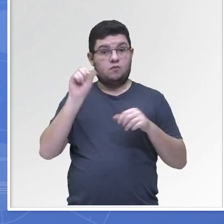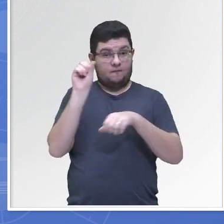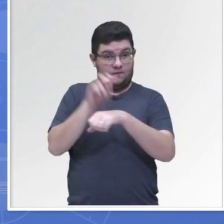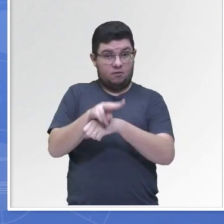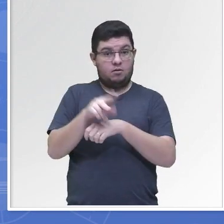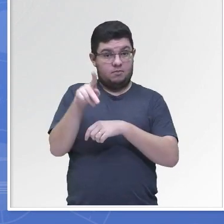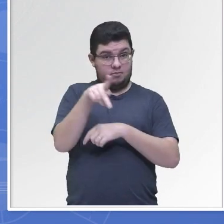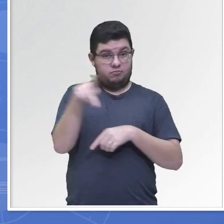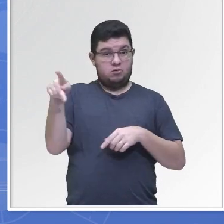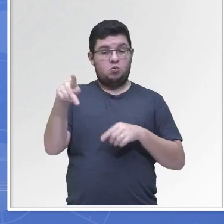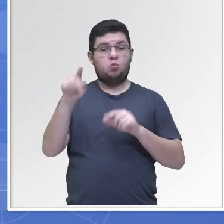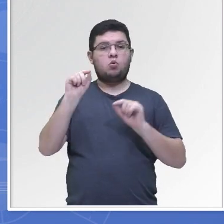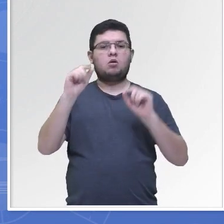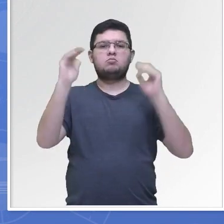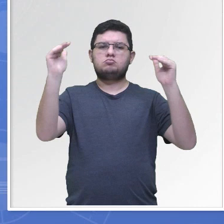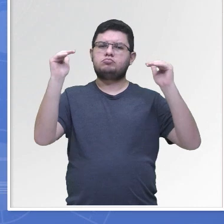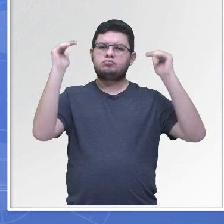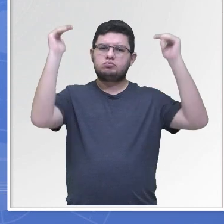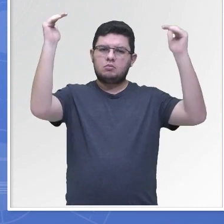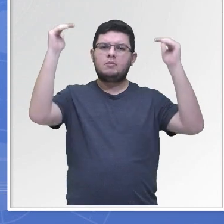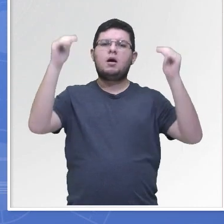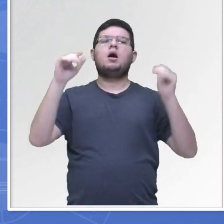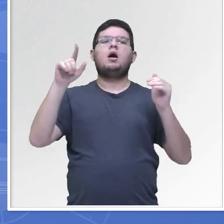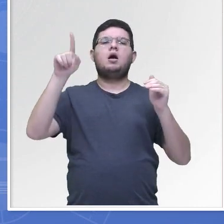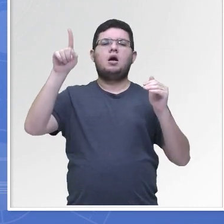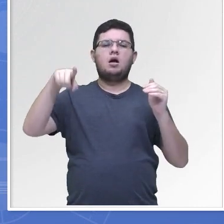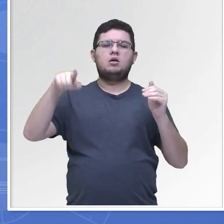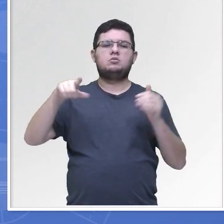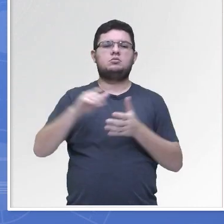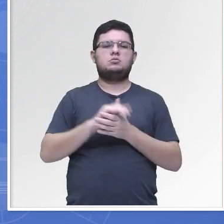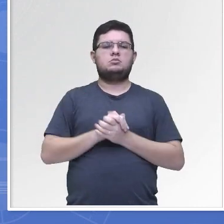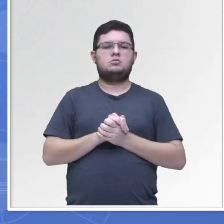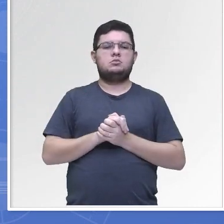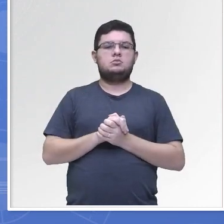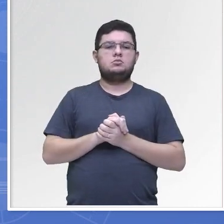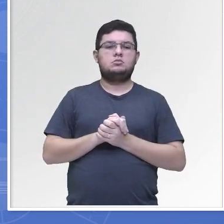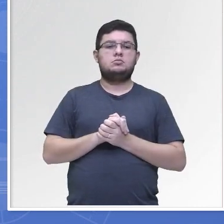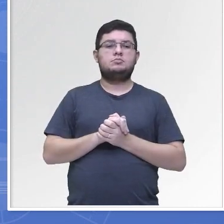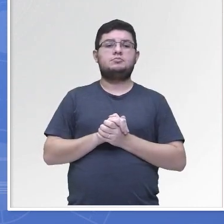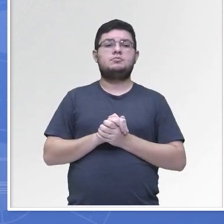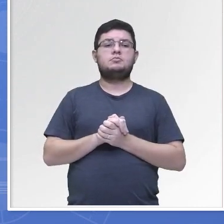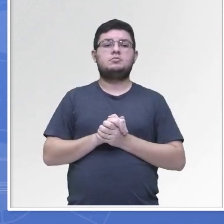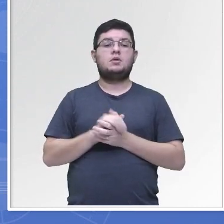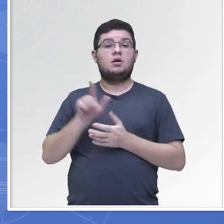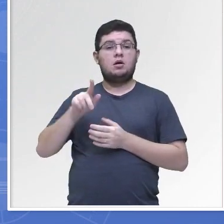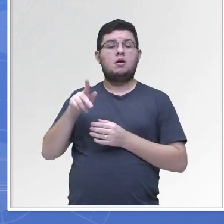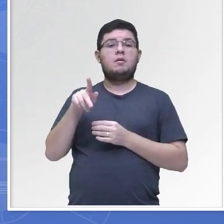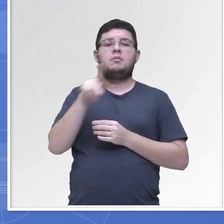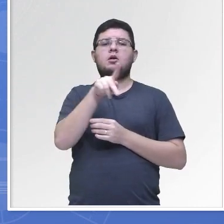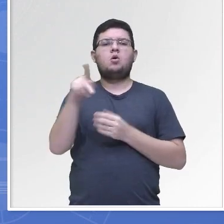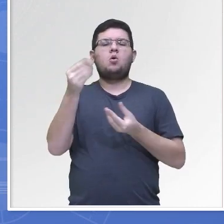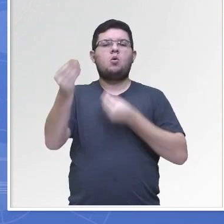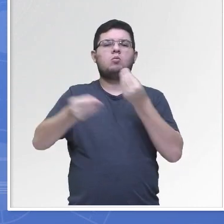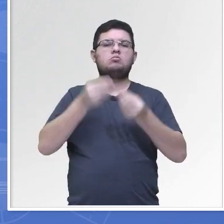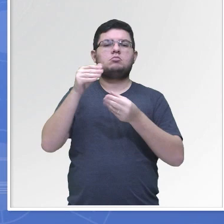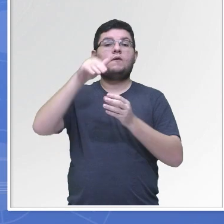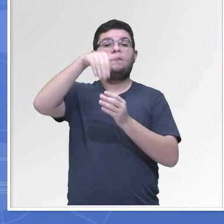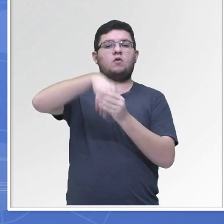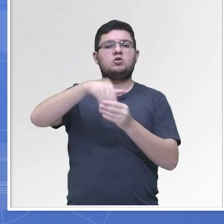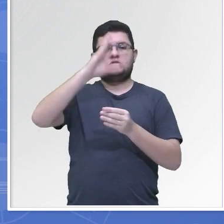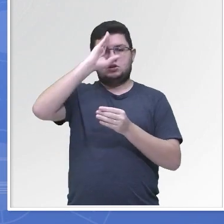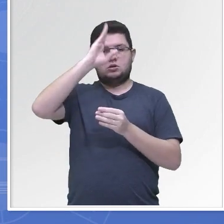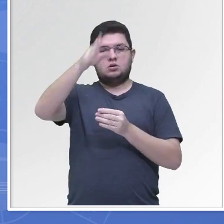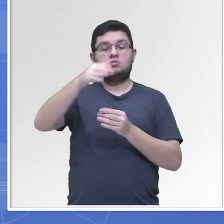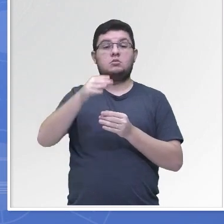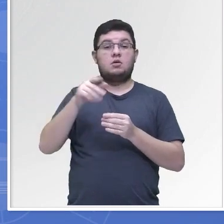como representante máximo do executivo no Brasil. O presidente seria eleito em voto direto para um mandato de 4 anos, como acontece até